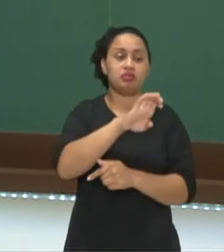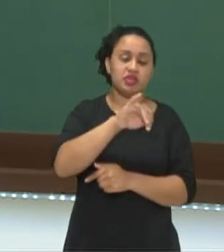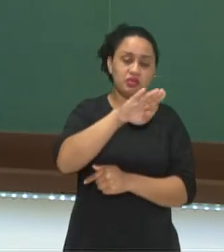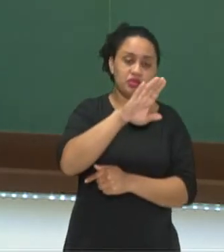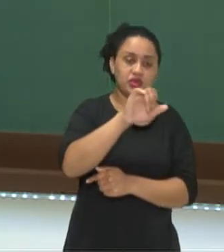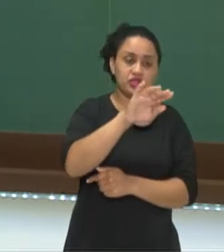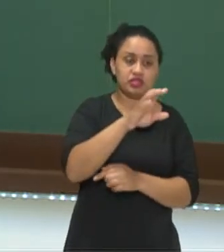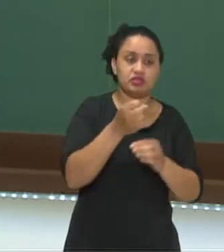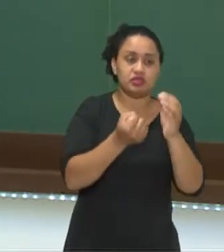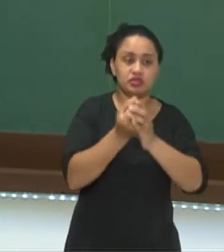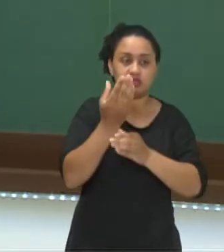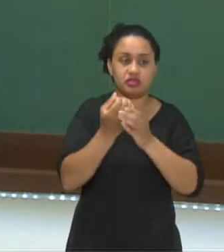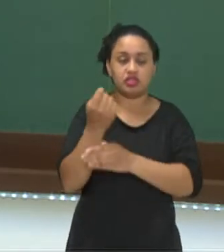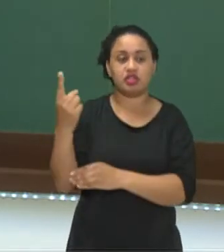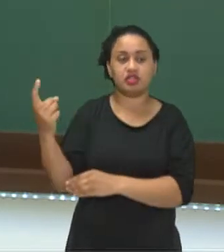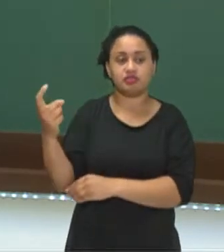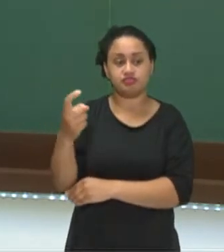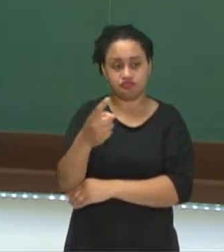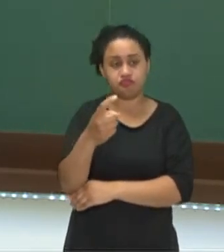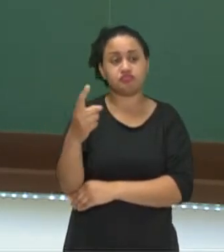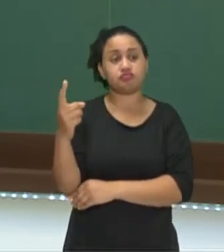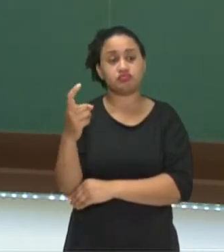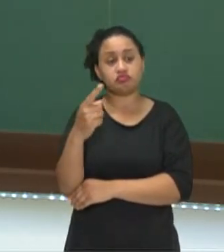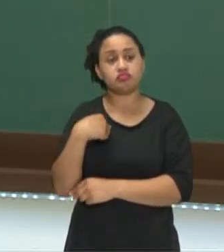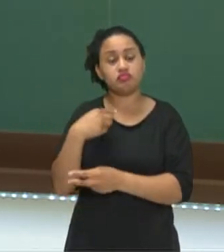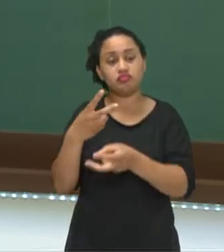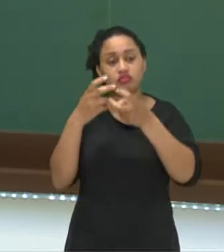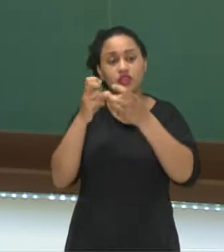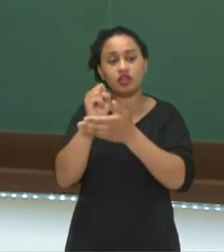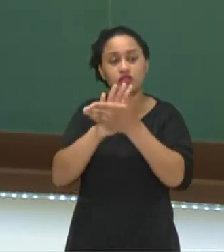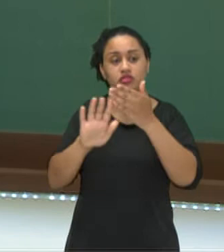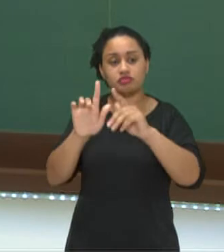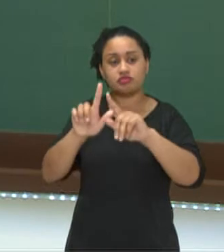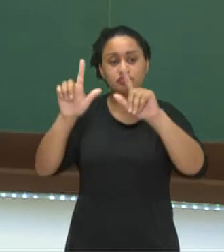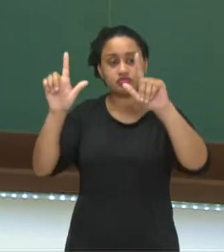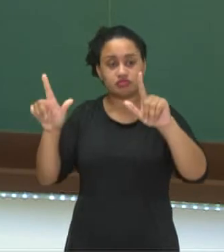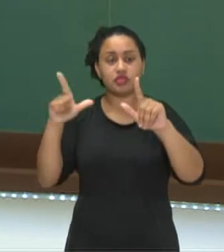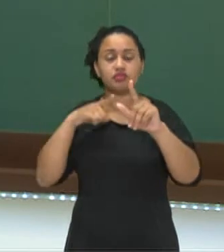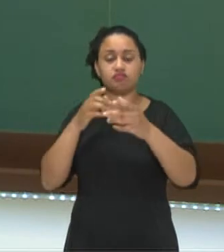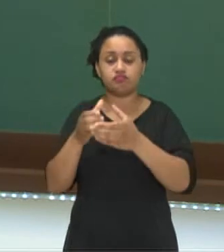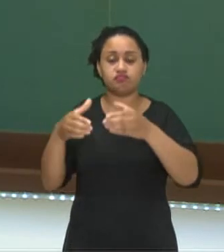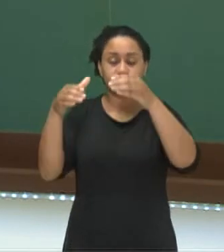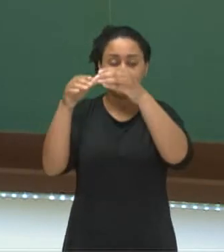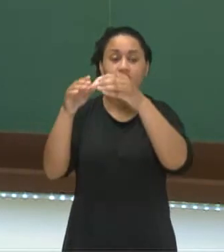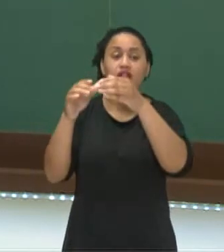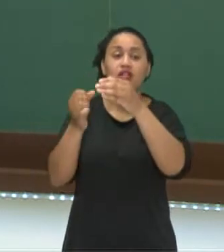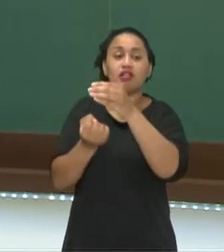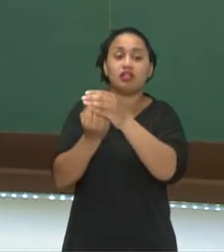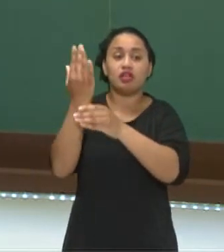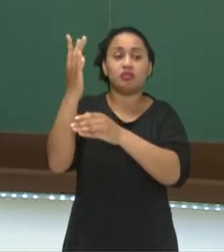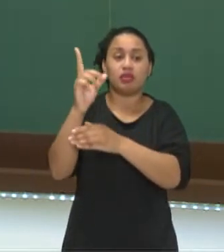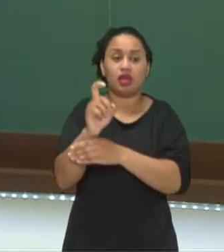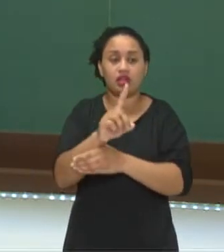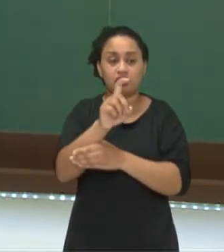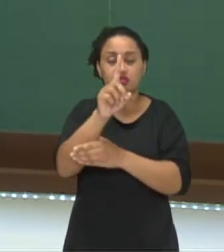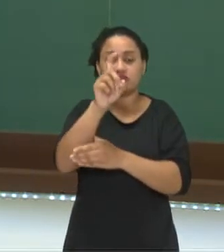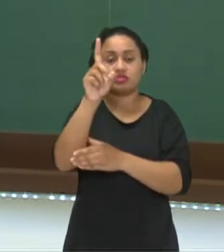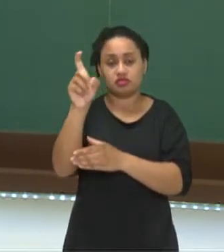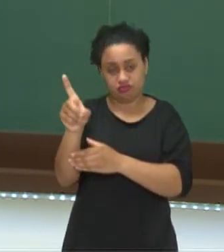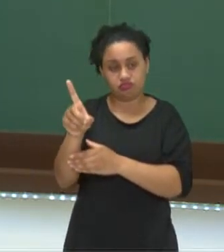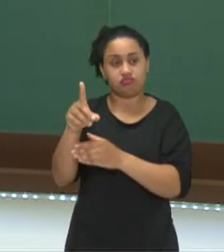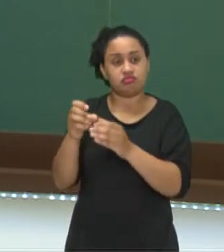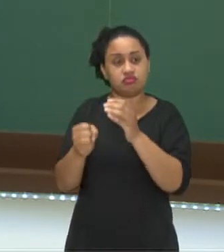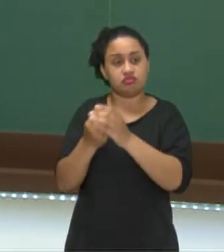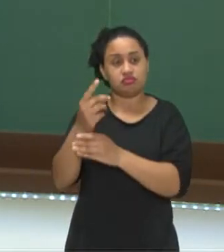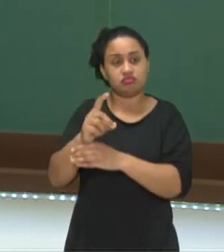vão produzir espermatozoides. Observem ali na imagem que essa esponja, então, por exemplo, está liberando os